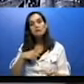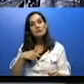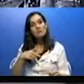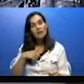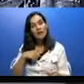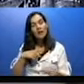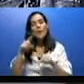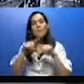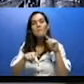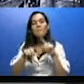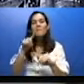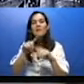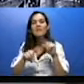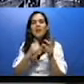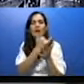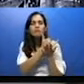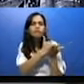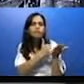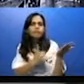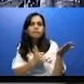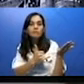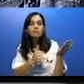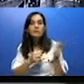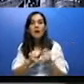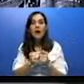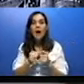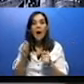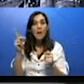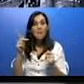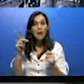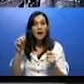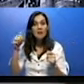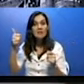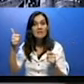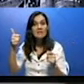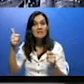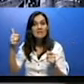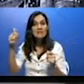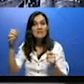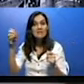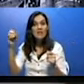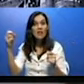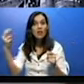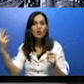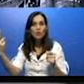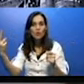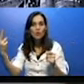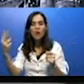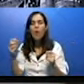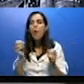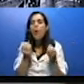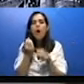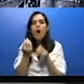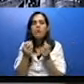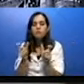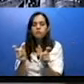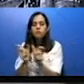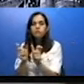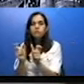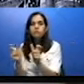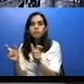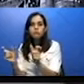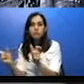lá na página 102 nós vamos trabalhar a formação da cima lá nós